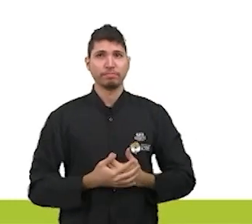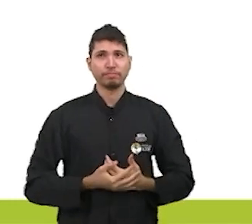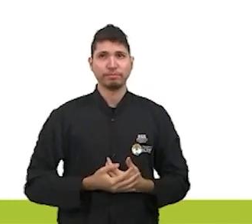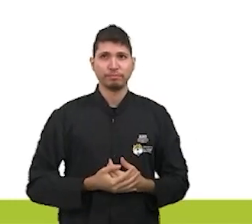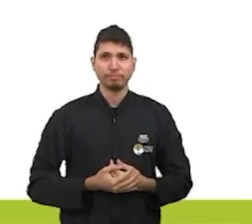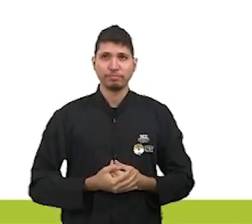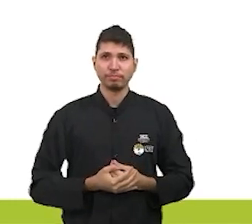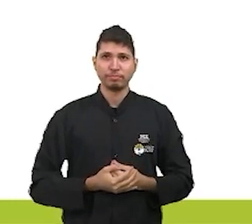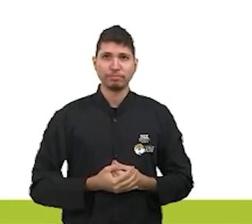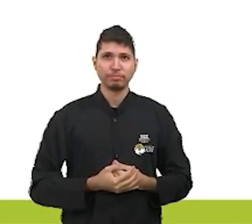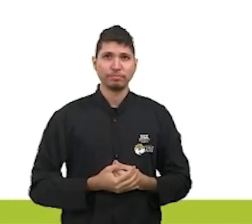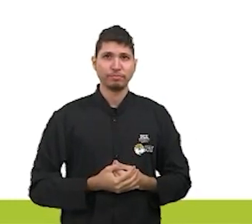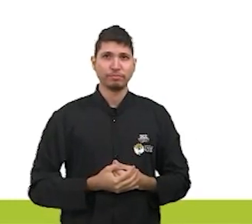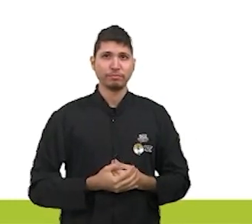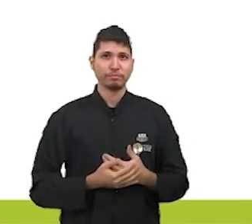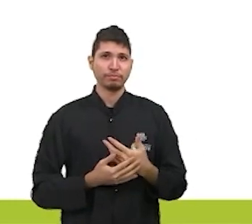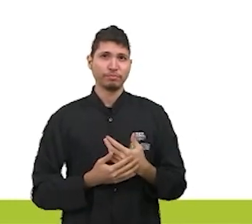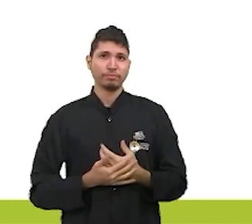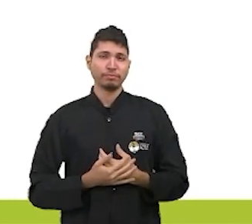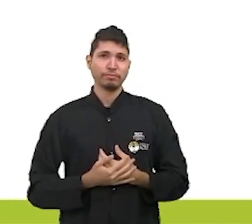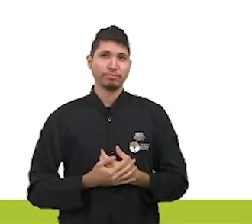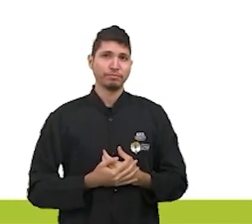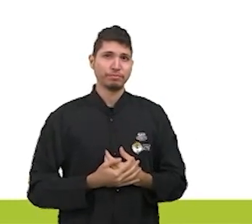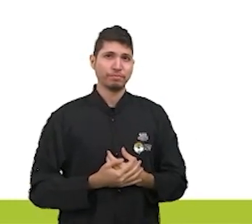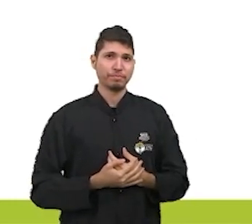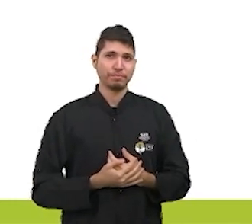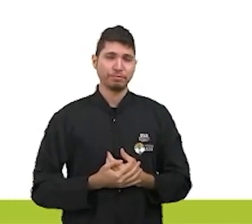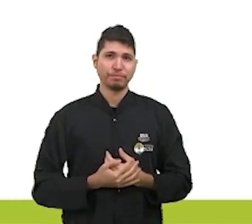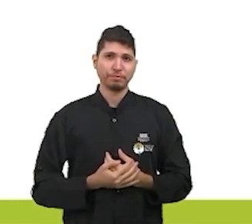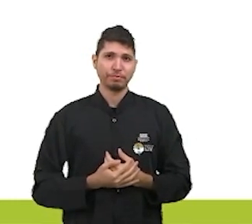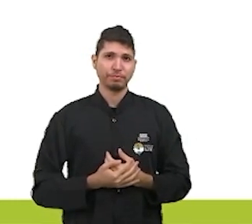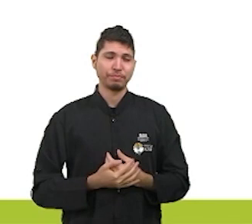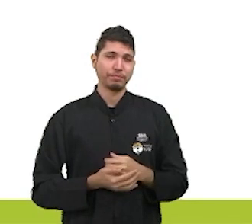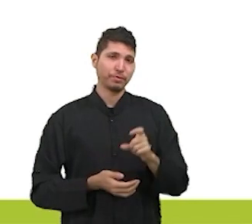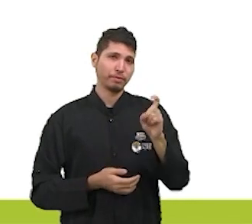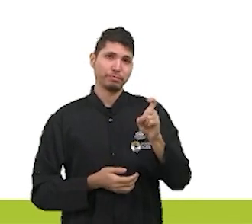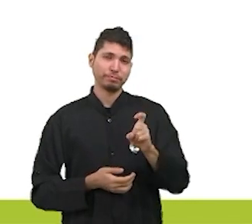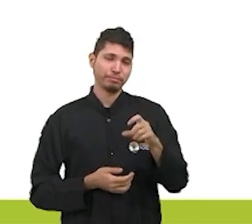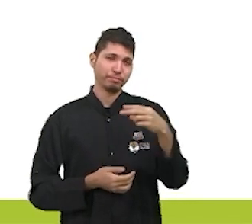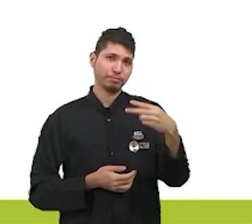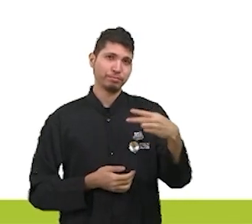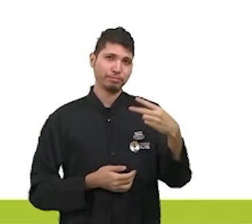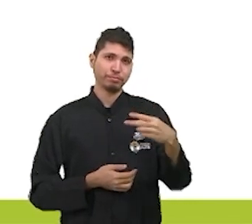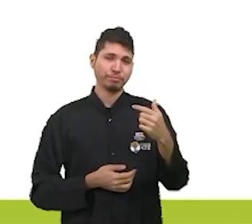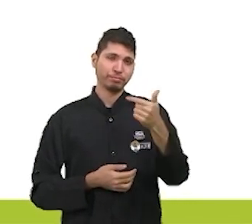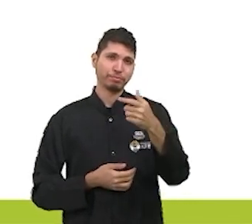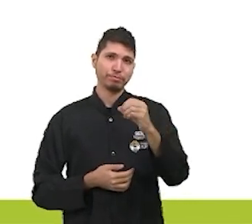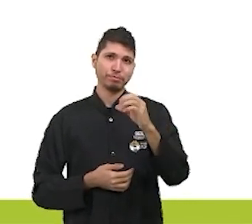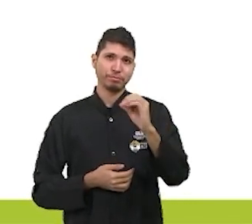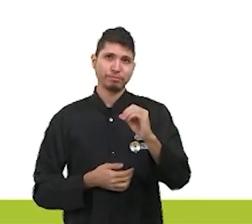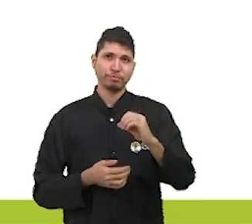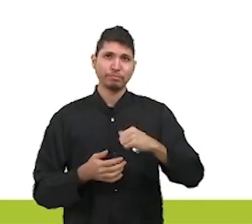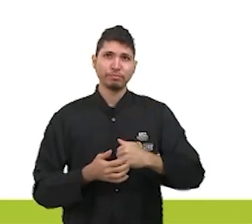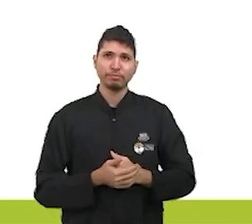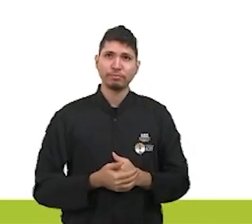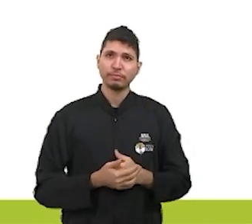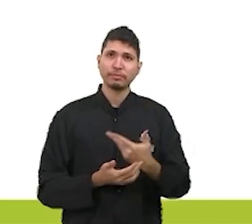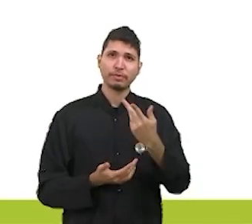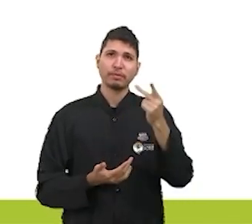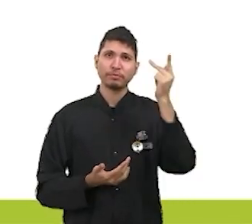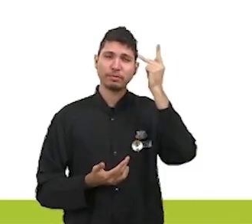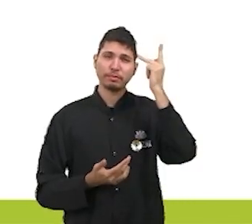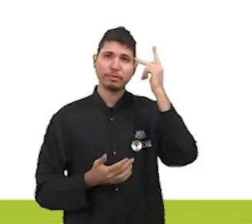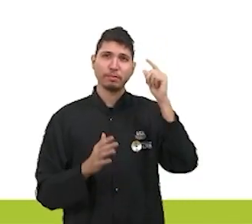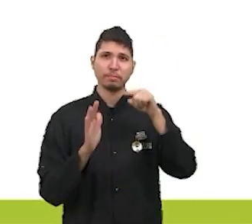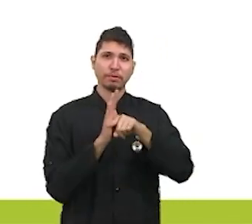X e 2 vezes 100 dá 200. Essa é a resposta. Problema número 2 da FUVEST São Paulo, adaptada,